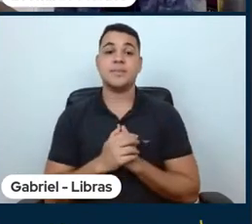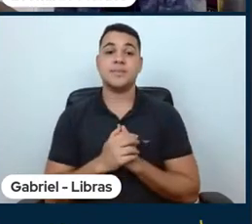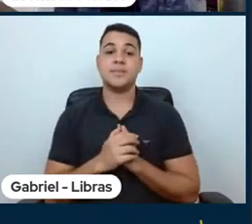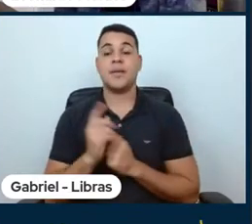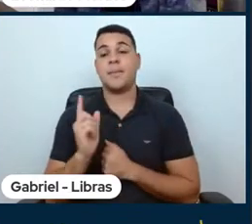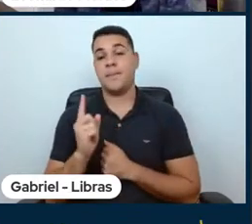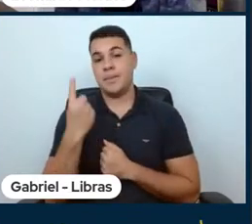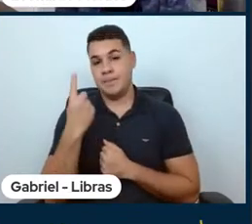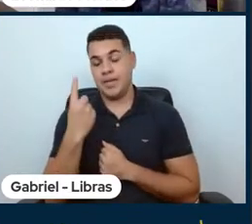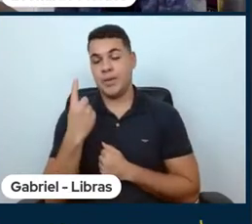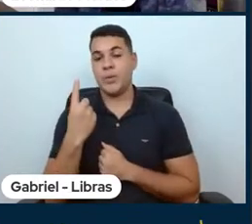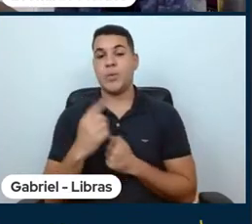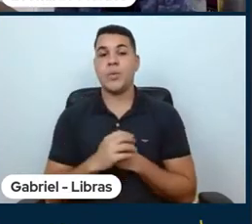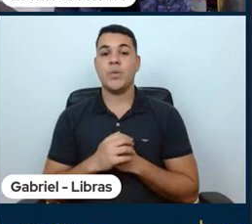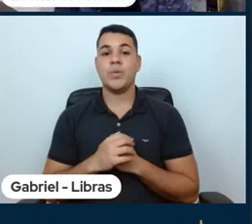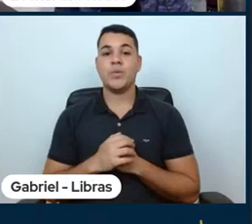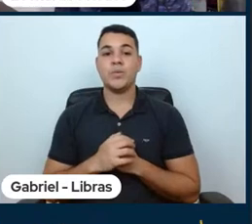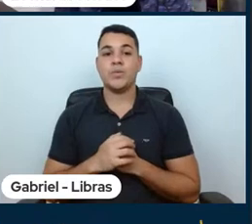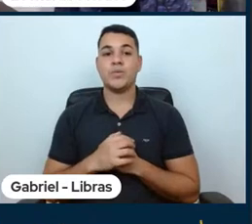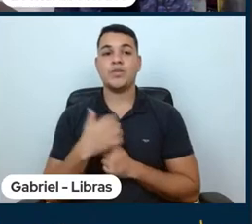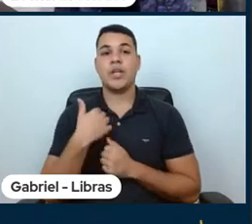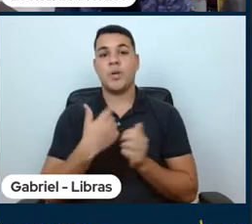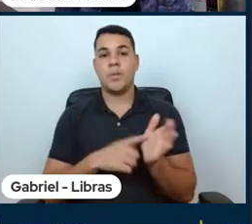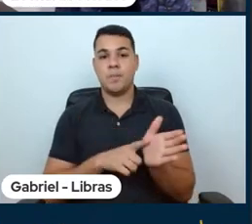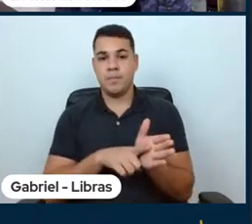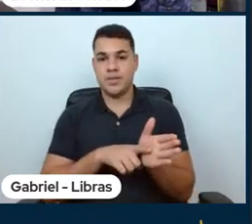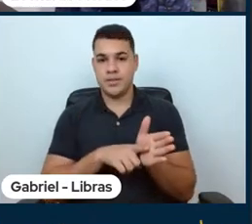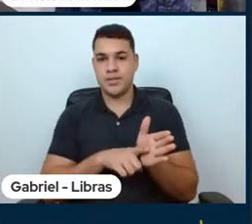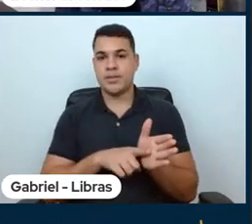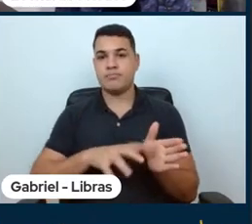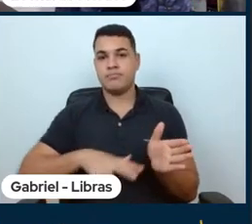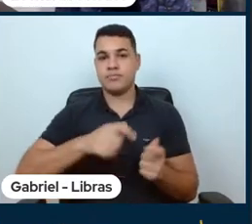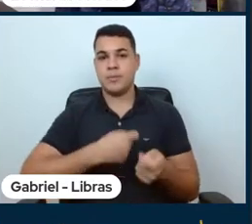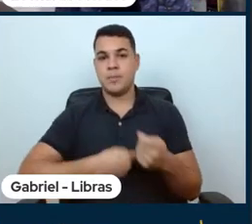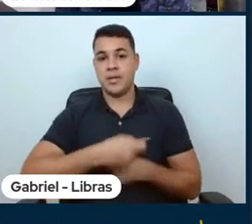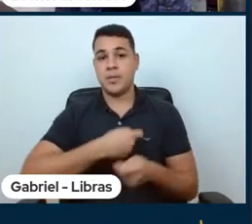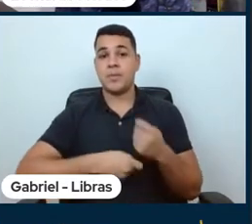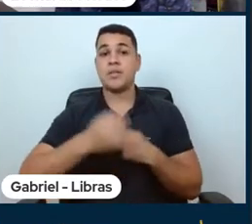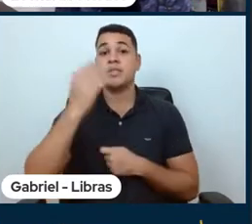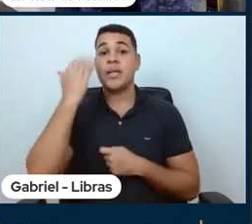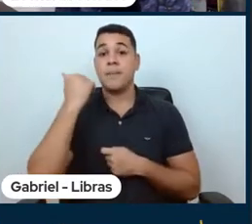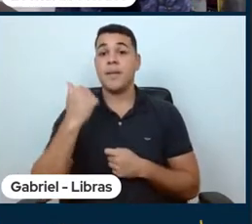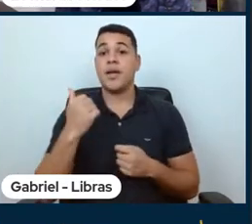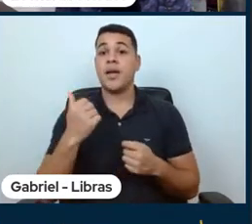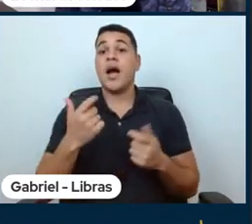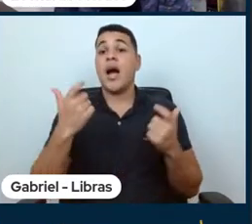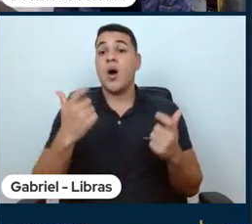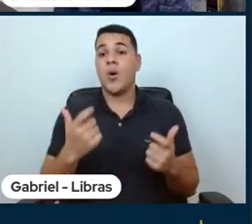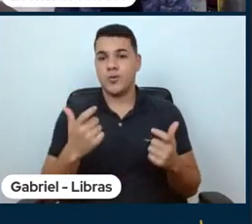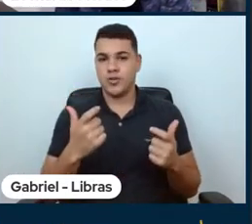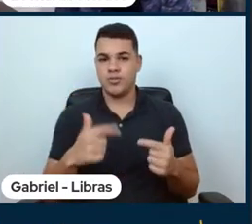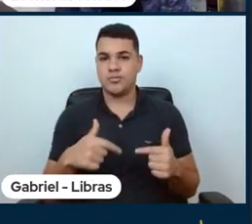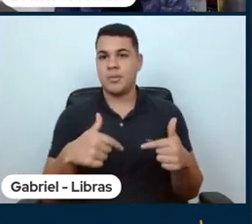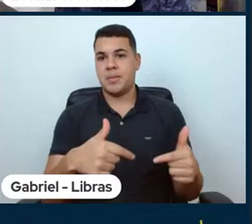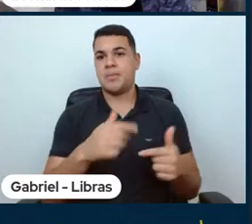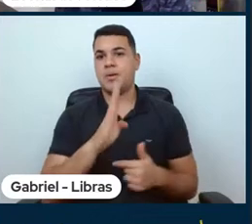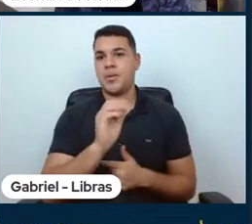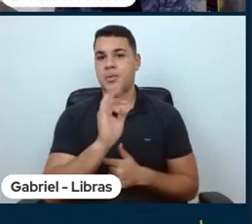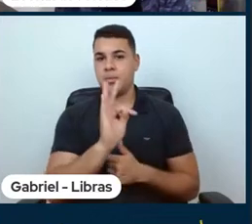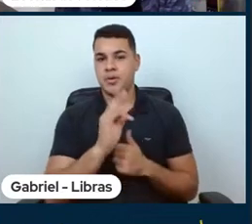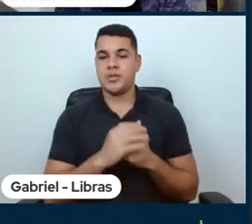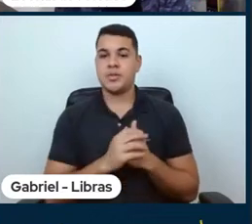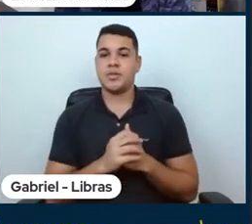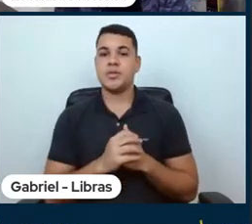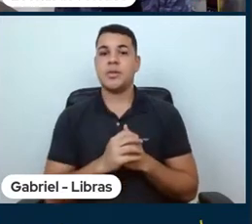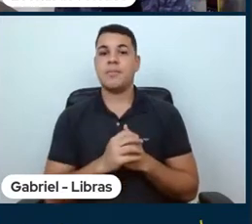primeiro, eu fiz uma pesquisa de mercado para saber onde atuava os chatbots, né? As pessoas que trabalhavam com chatbots.